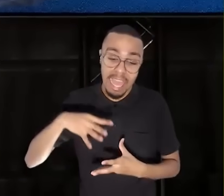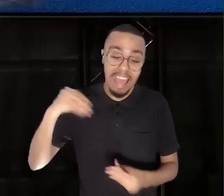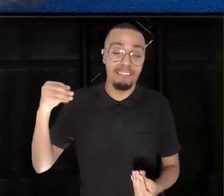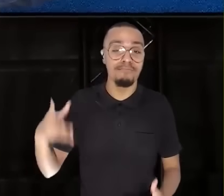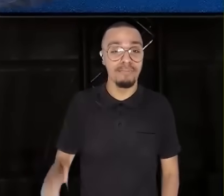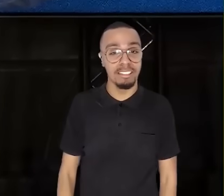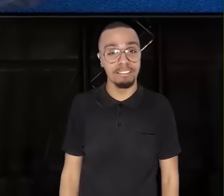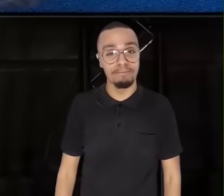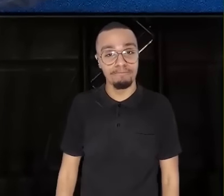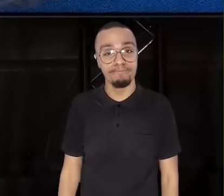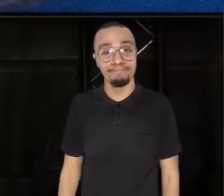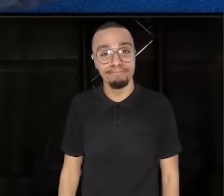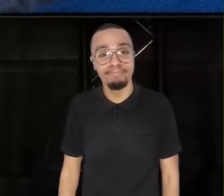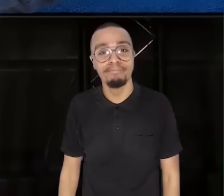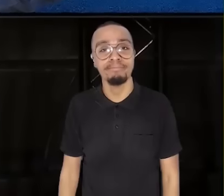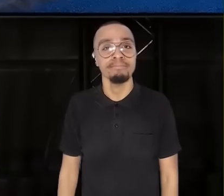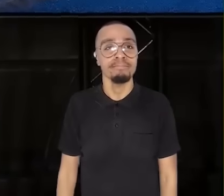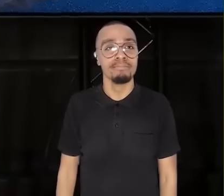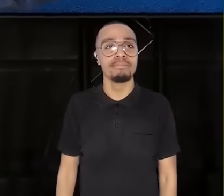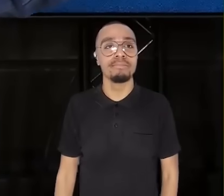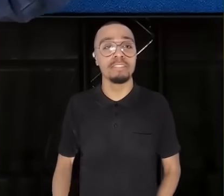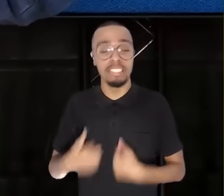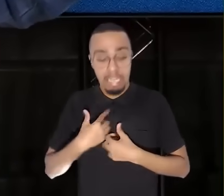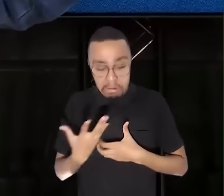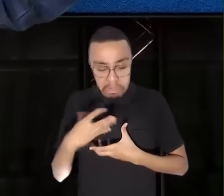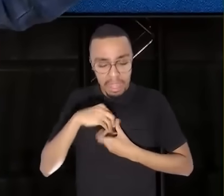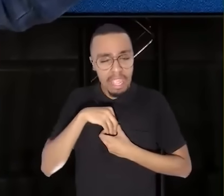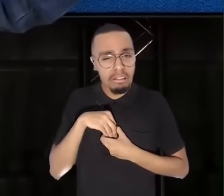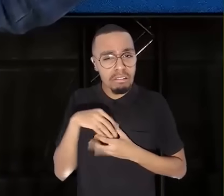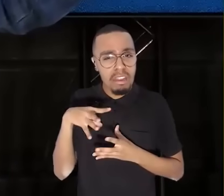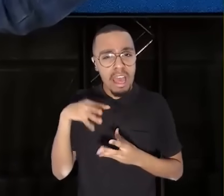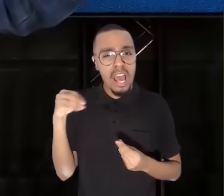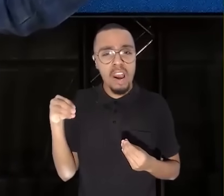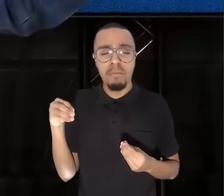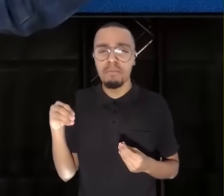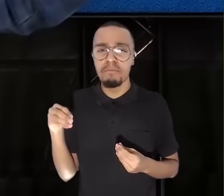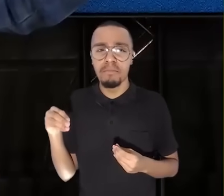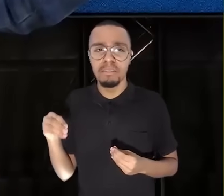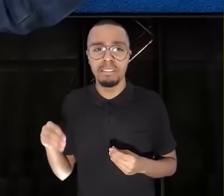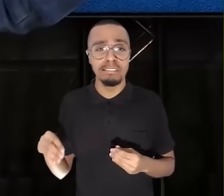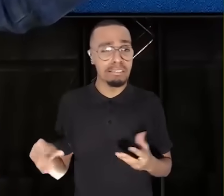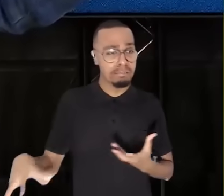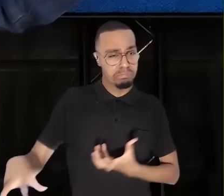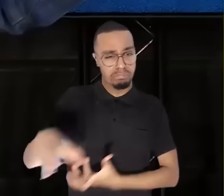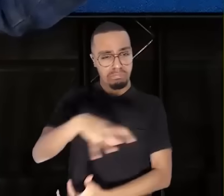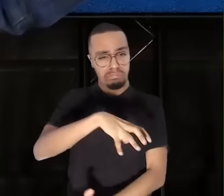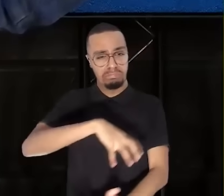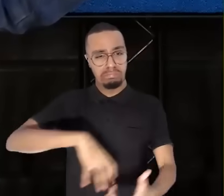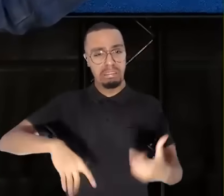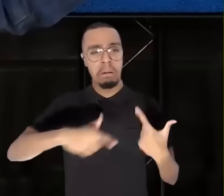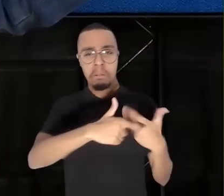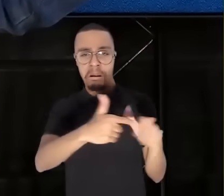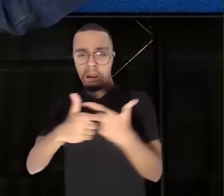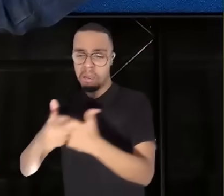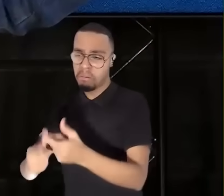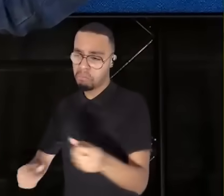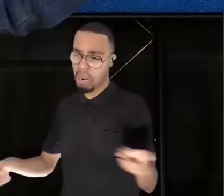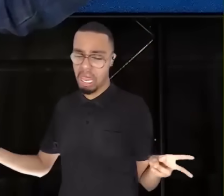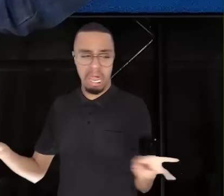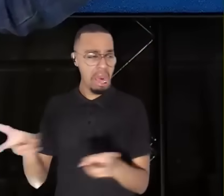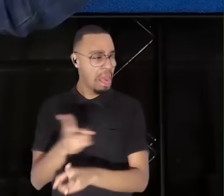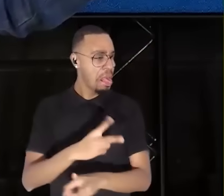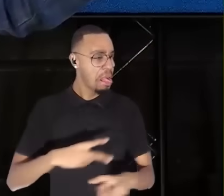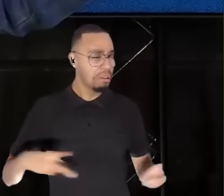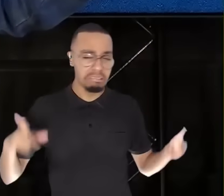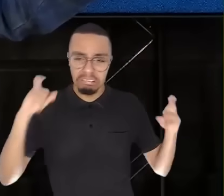mãos como um profeta de Deus no meio do caos. E ao invés de me render àquilo que está acontecendo à